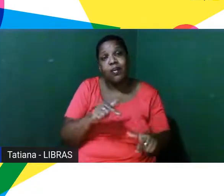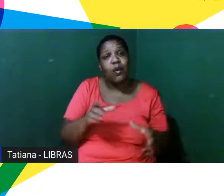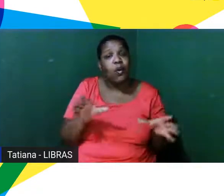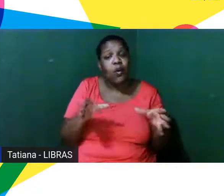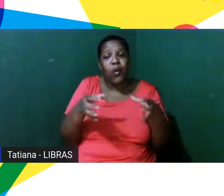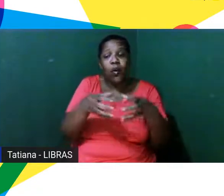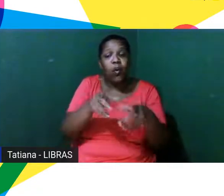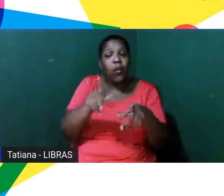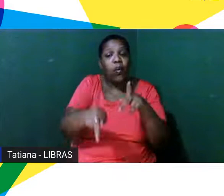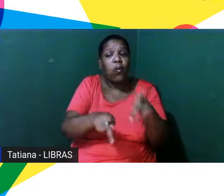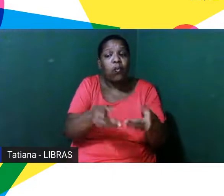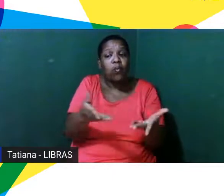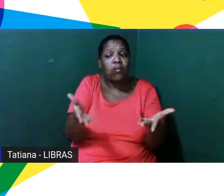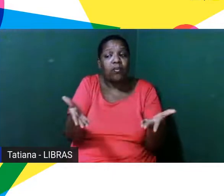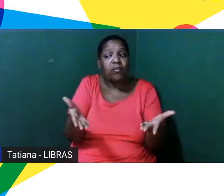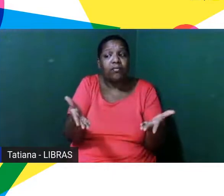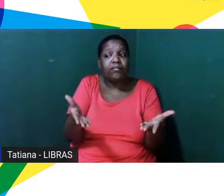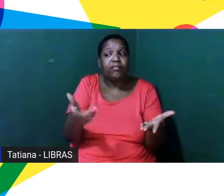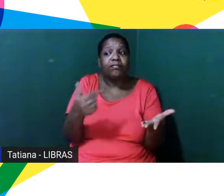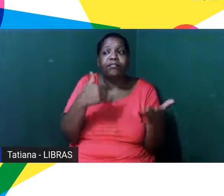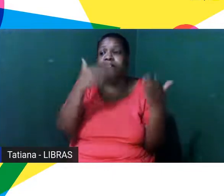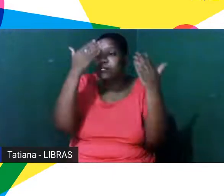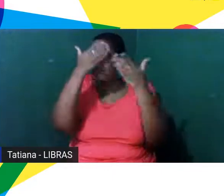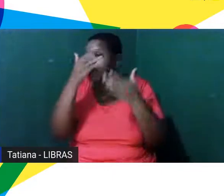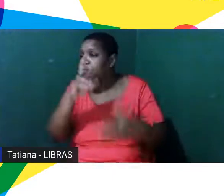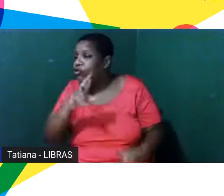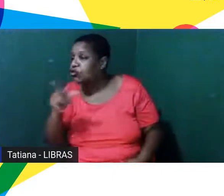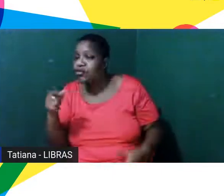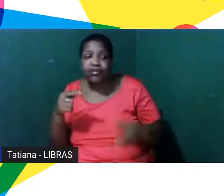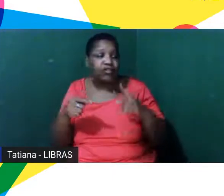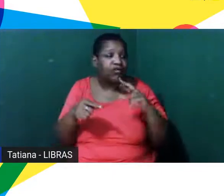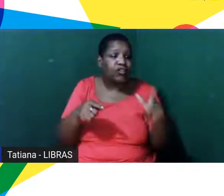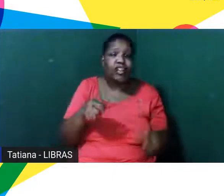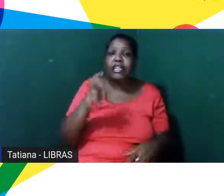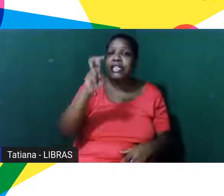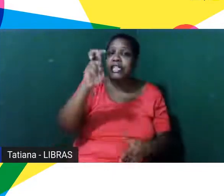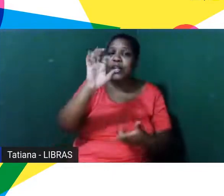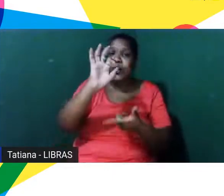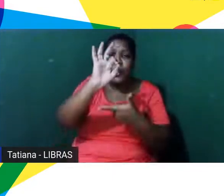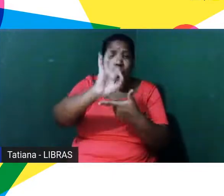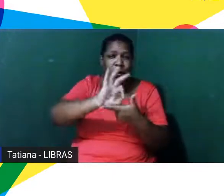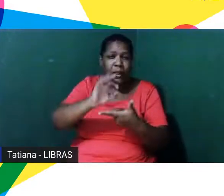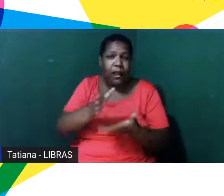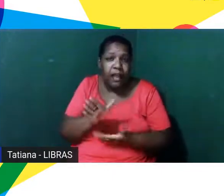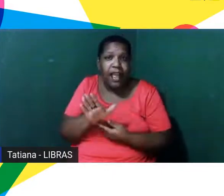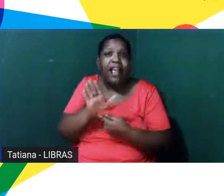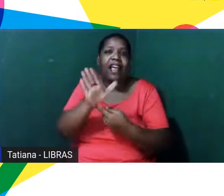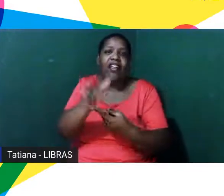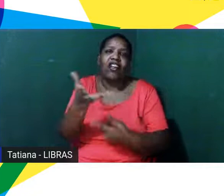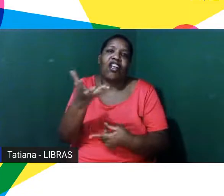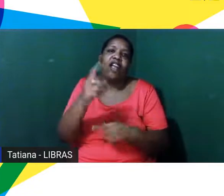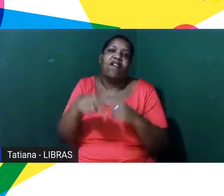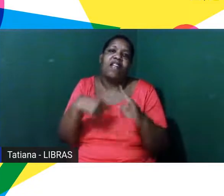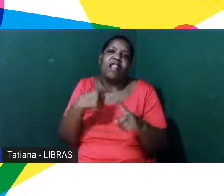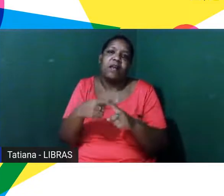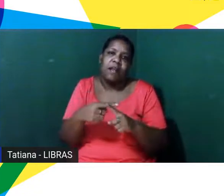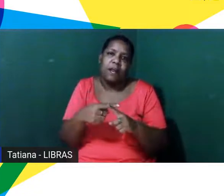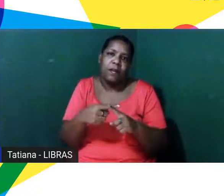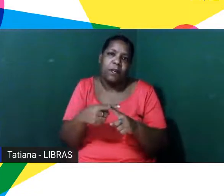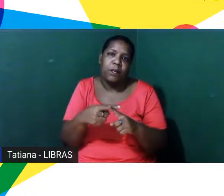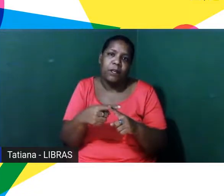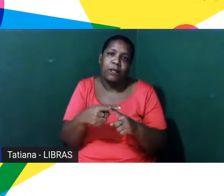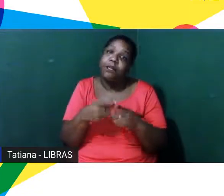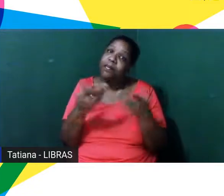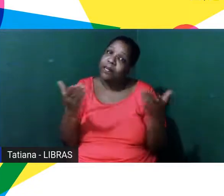público que não vai ver diferença nesses últimos cinco porcento que a gente vai querer fazer nesse último